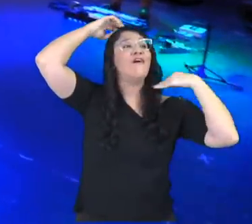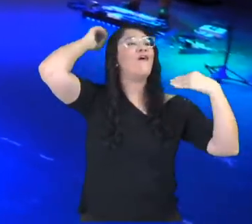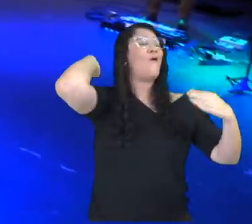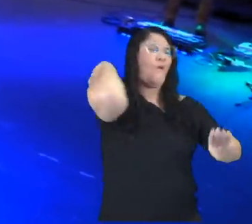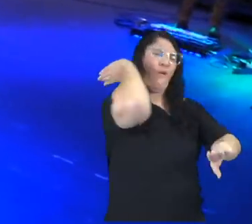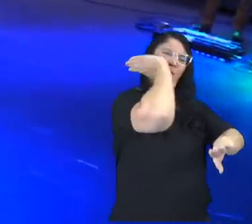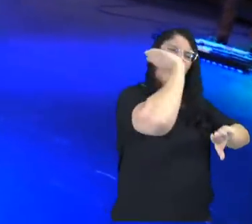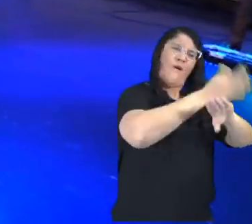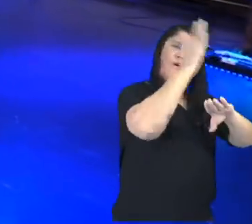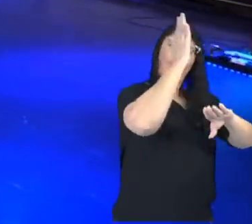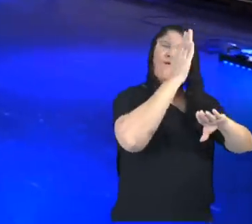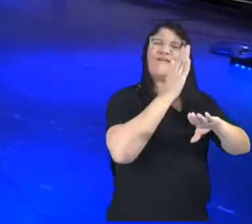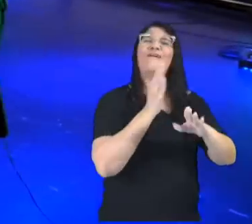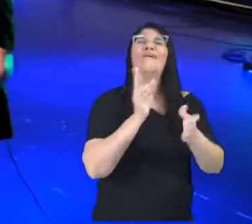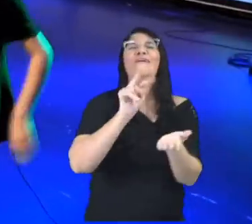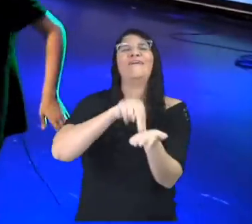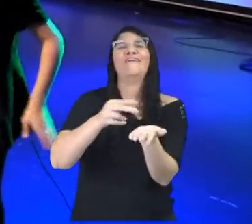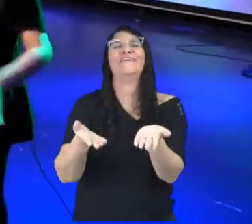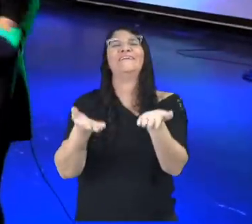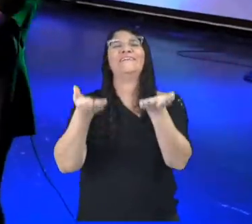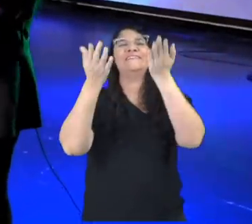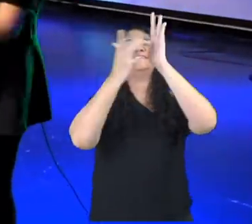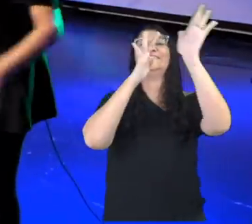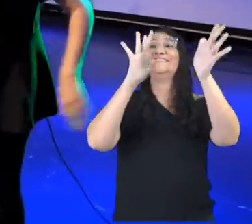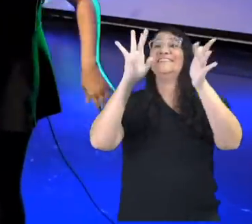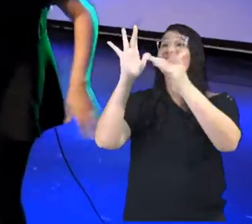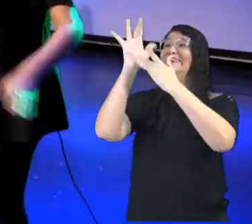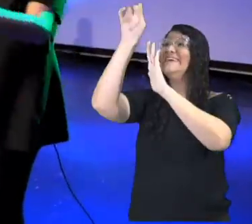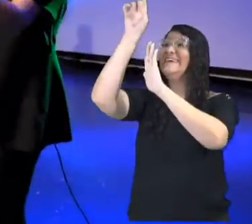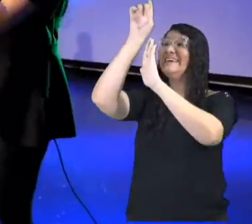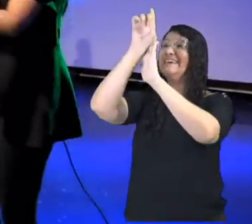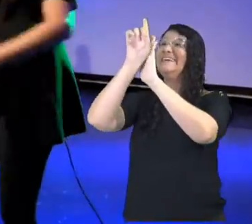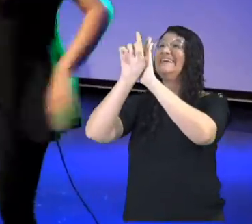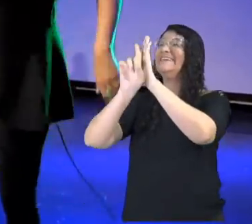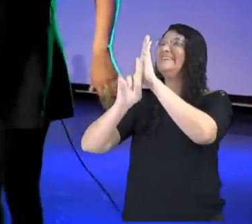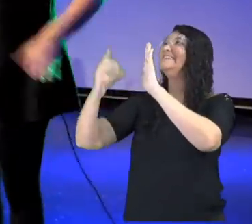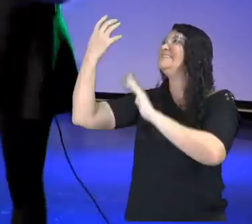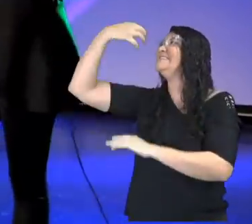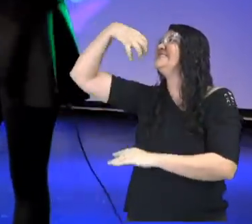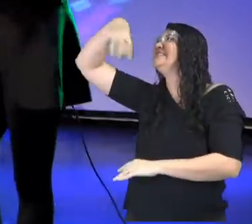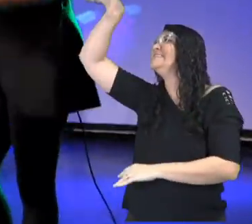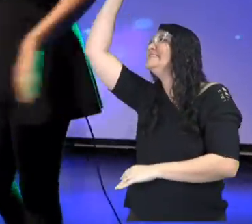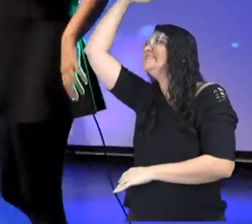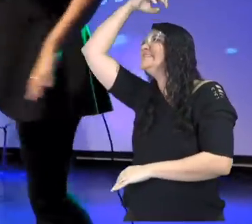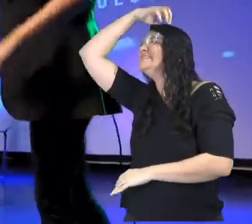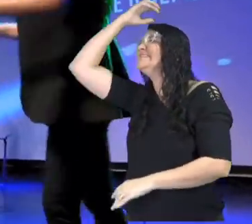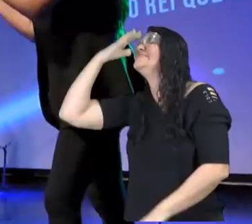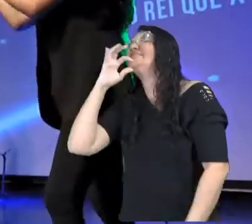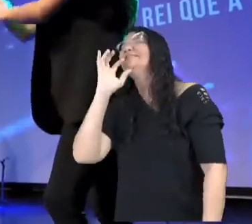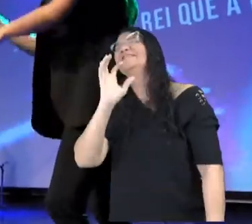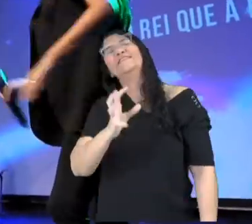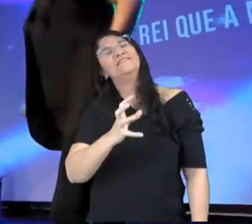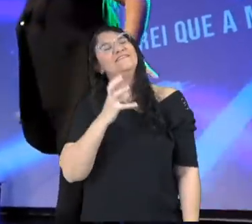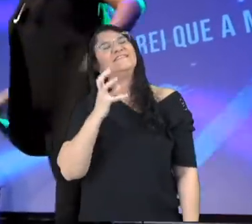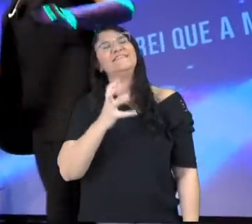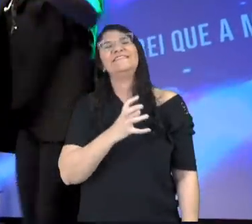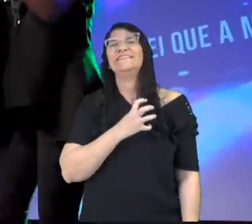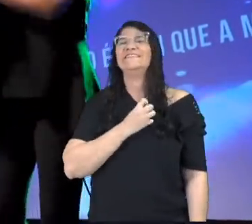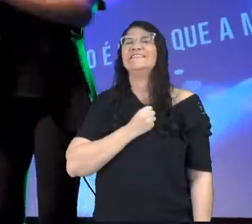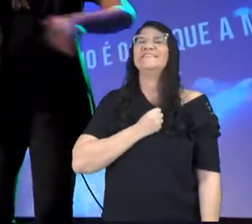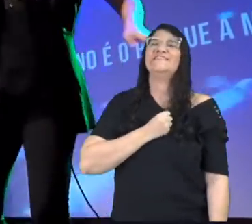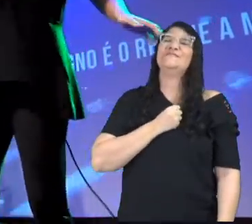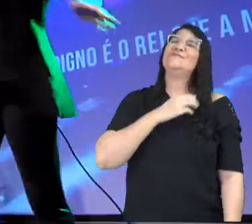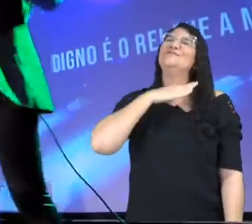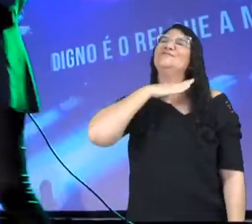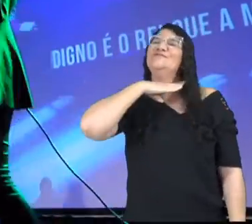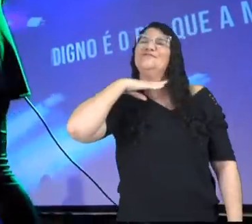seu. Digno é o Cordeiro de Deus, tu és. Digno é o Rei que